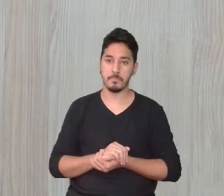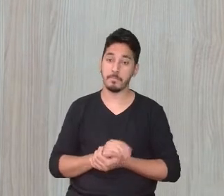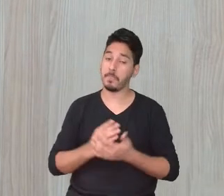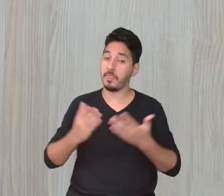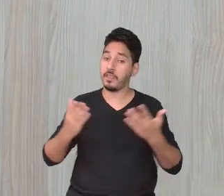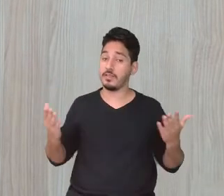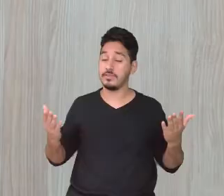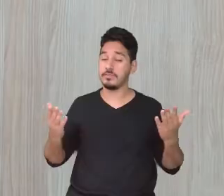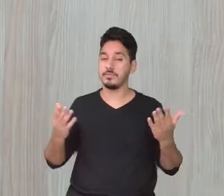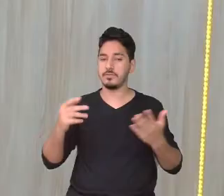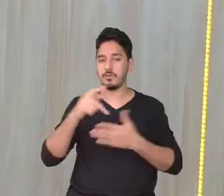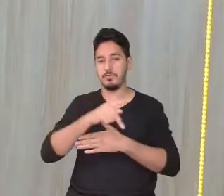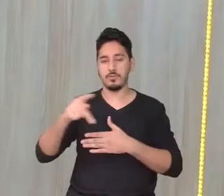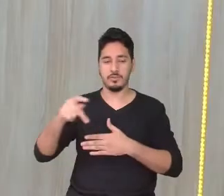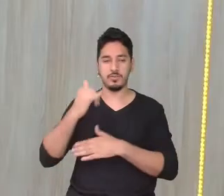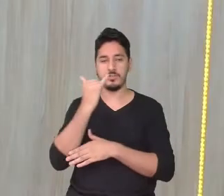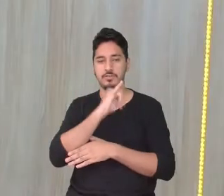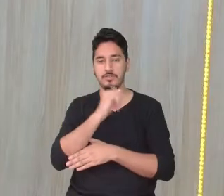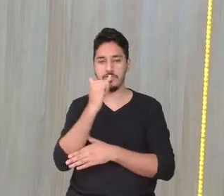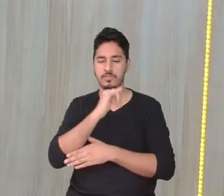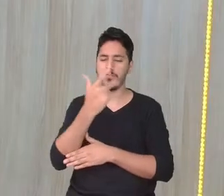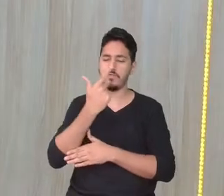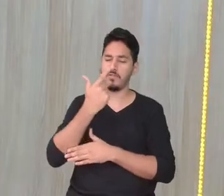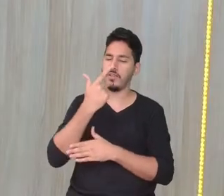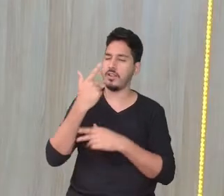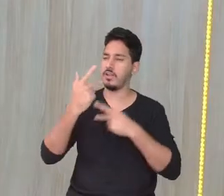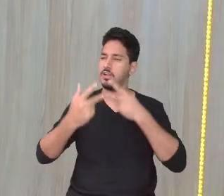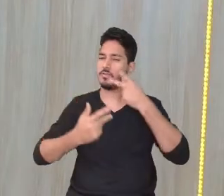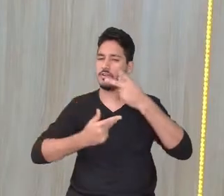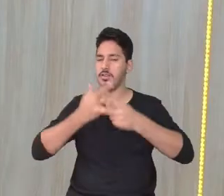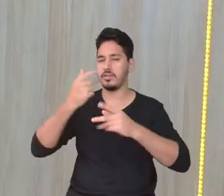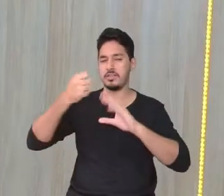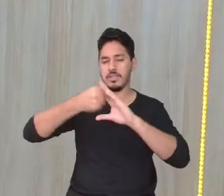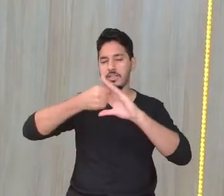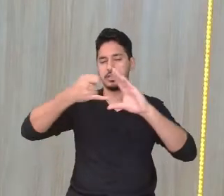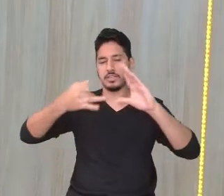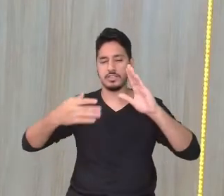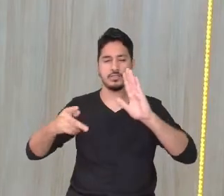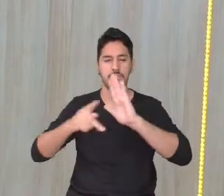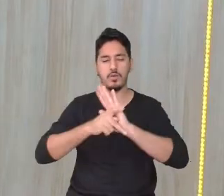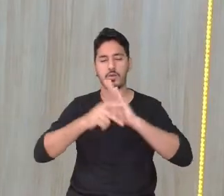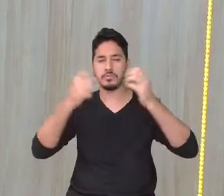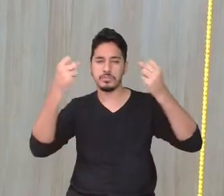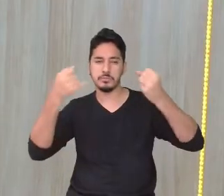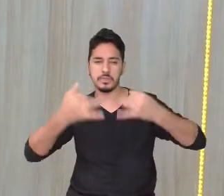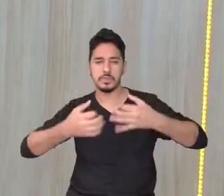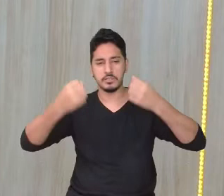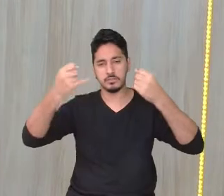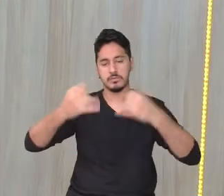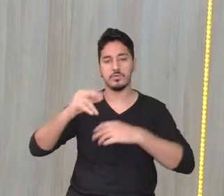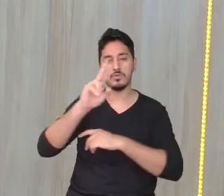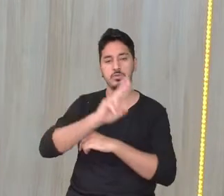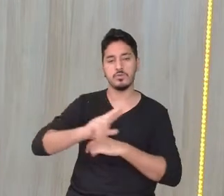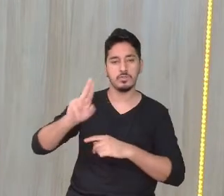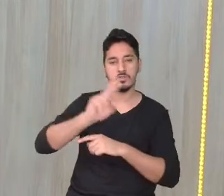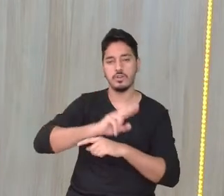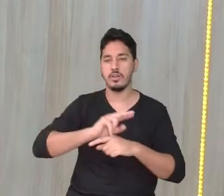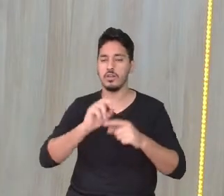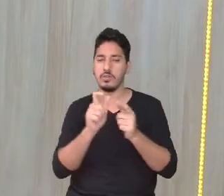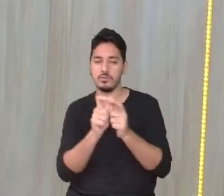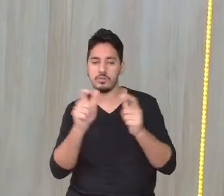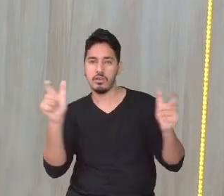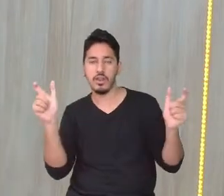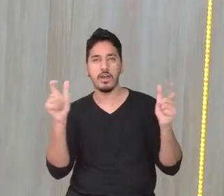isso. E quando a professora Yolanda foi falando, ela foi dando características, descrevendo, usando os adjetivos, grande,